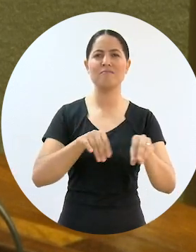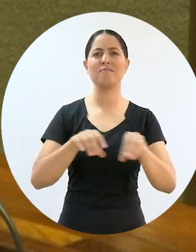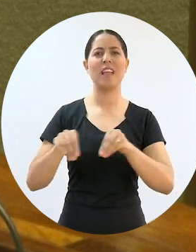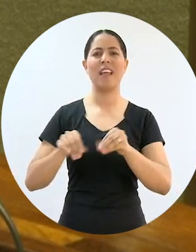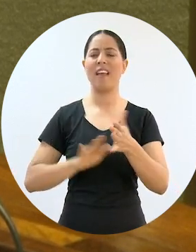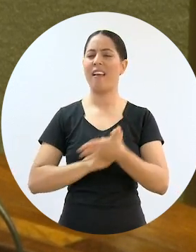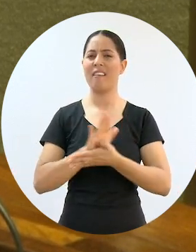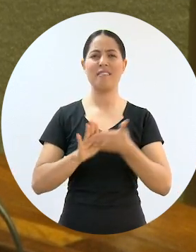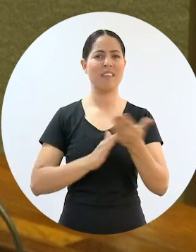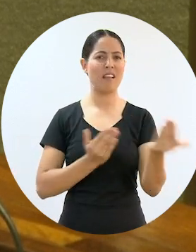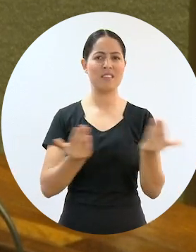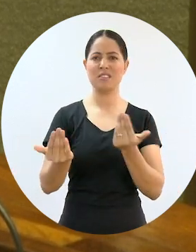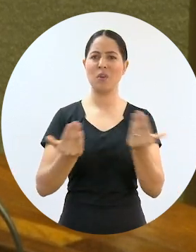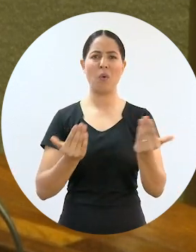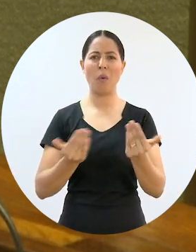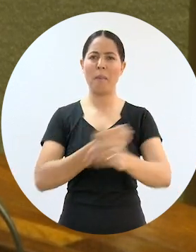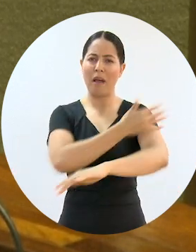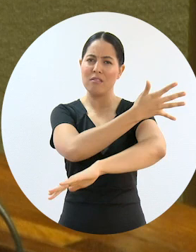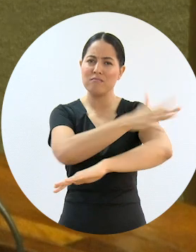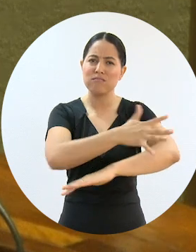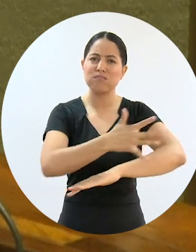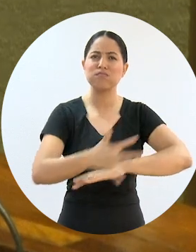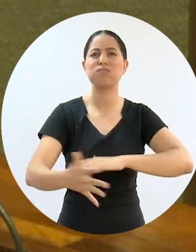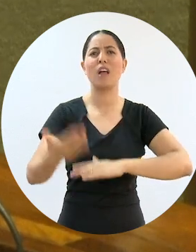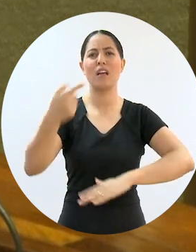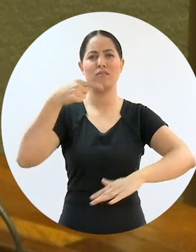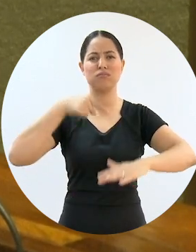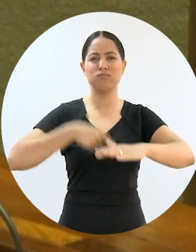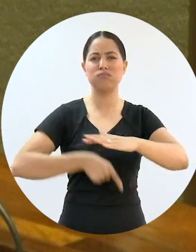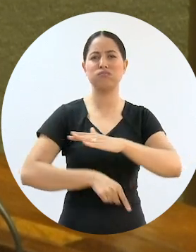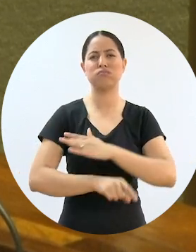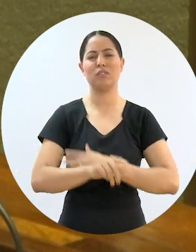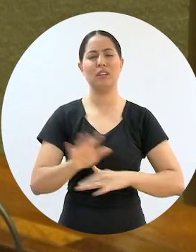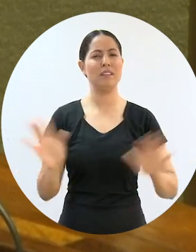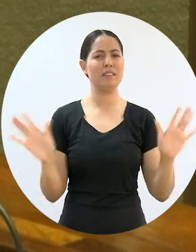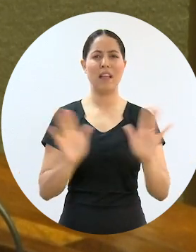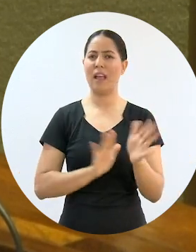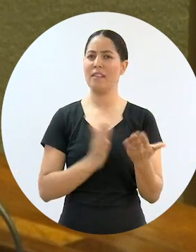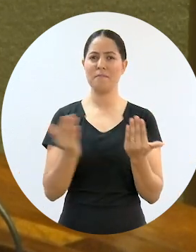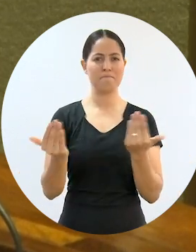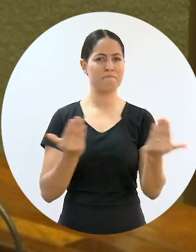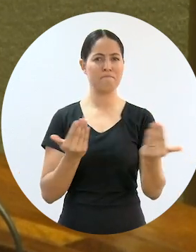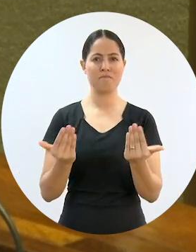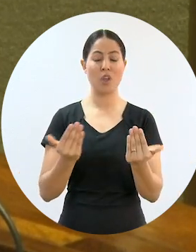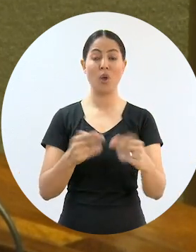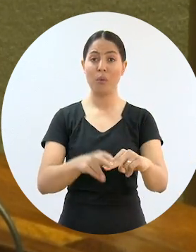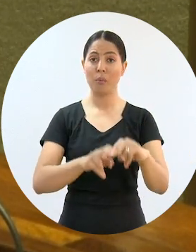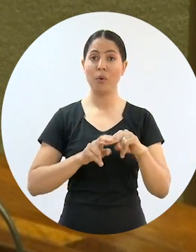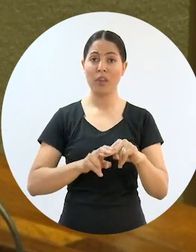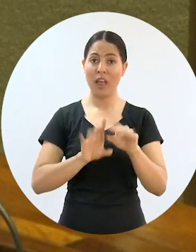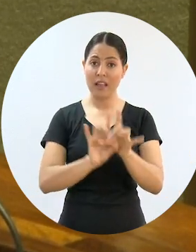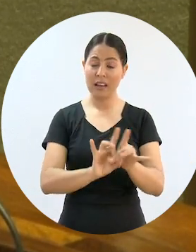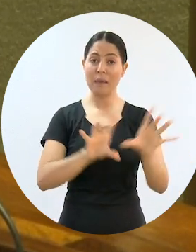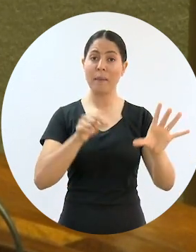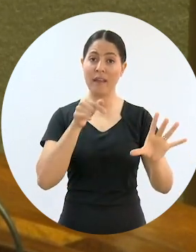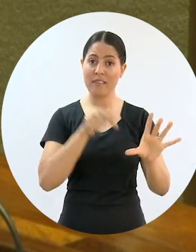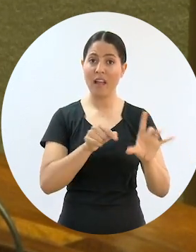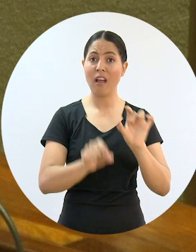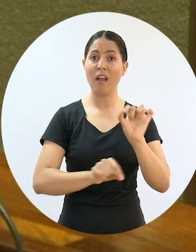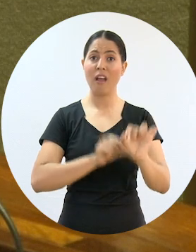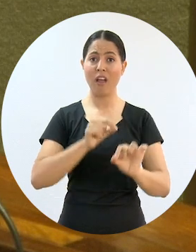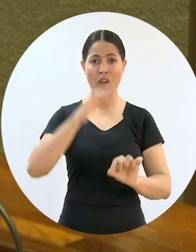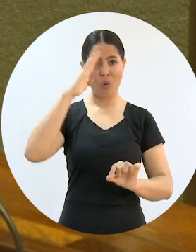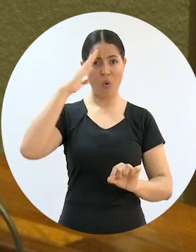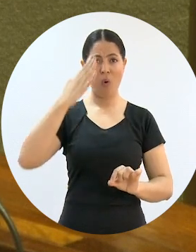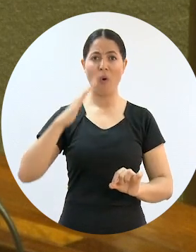seu seio, nem a riqueza que o mar guarda em seus abismos. Por ela,